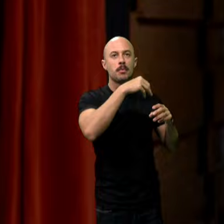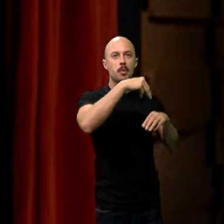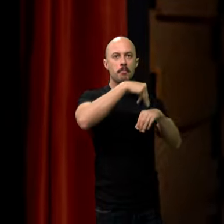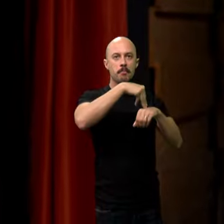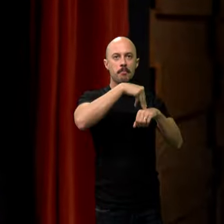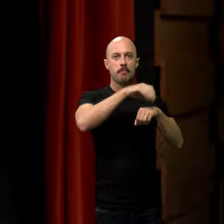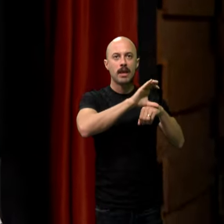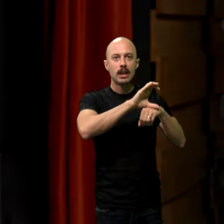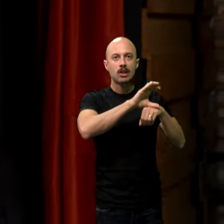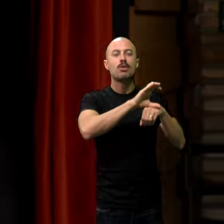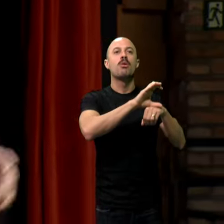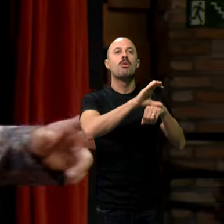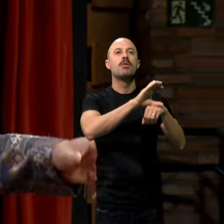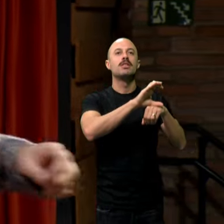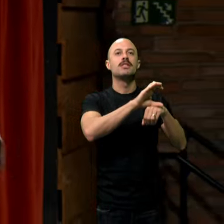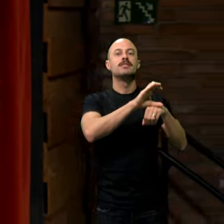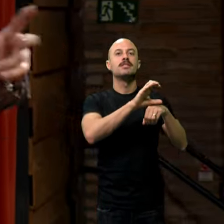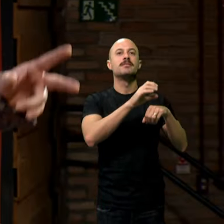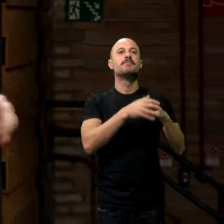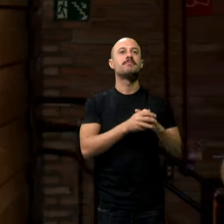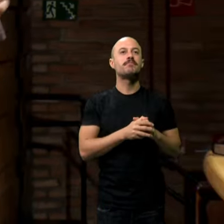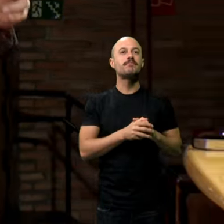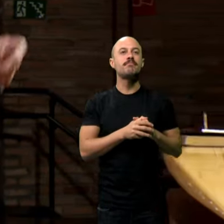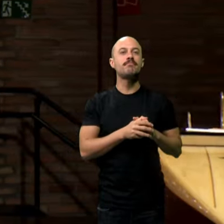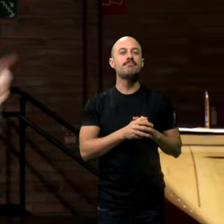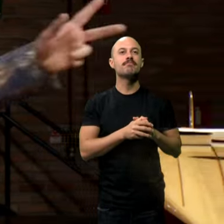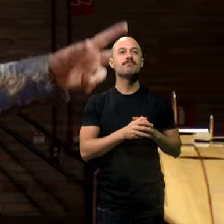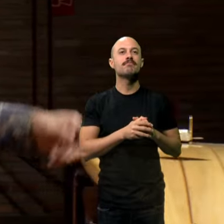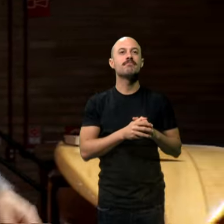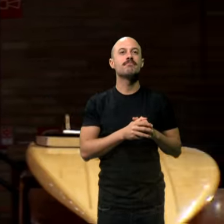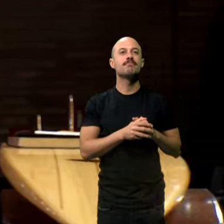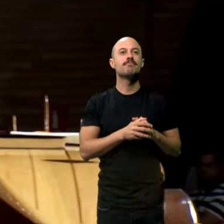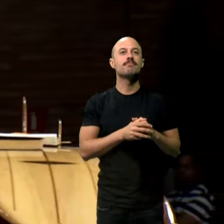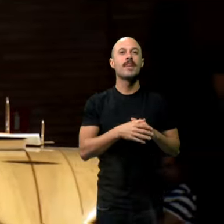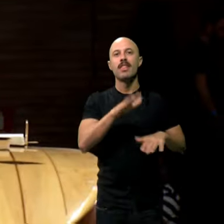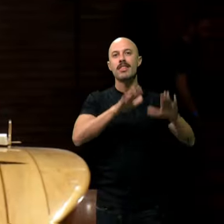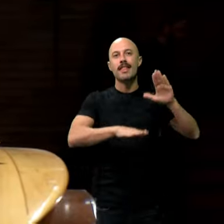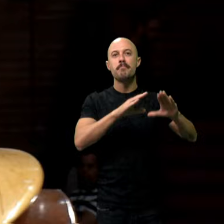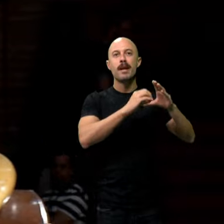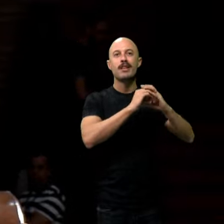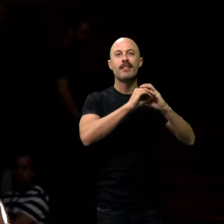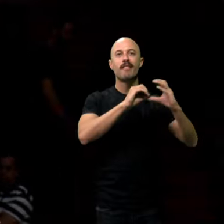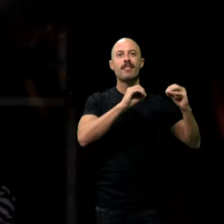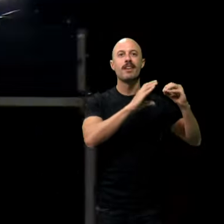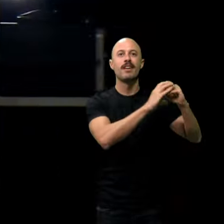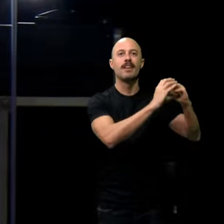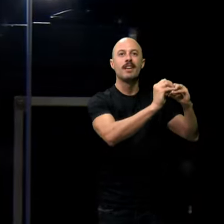Você chega lá e eles vão te dar o preço, 250, 500 mil, 1,5 milhão, depende da franquia.